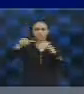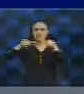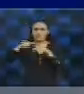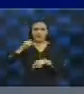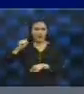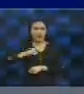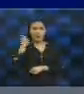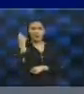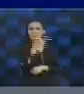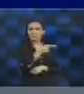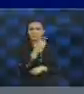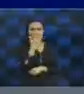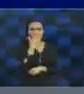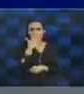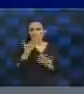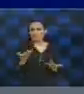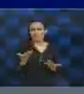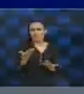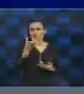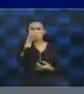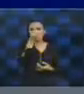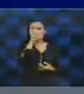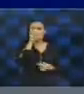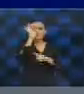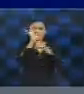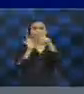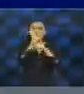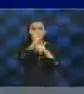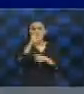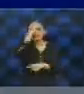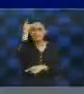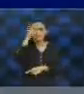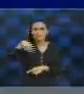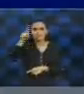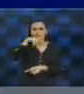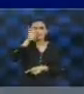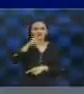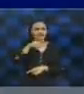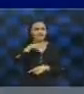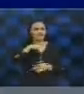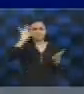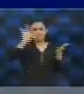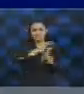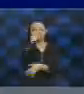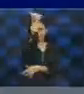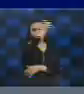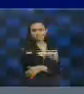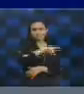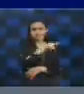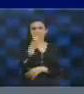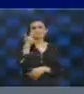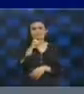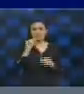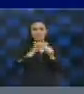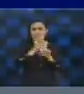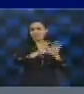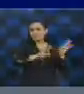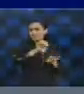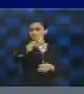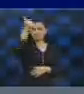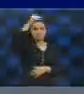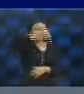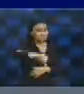é querido na cidade. 65% do eleitorado reprovou a sua administração e mais da metade vai confirmar